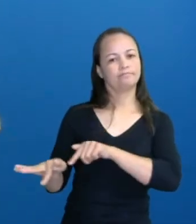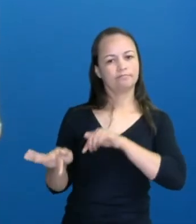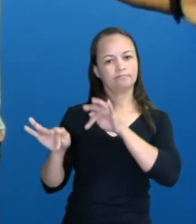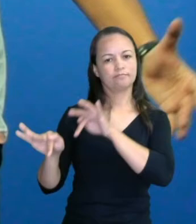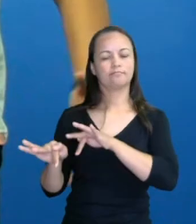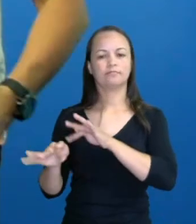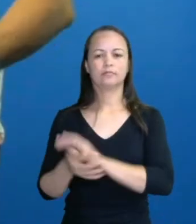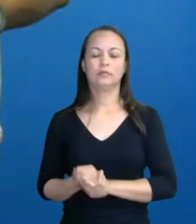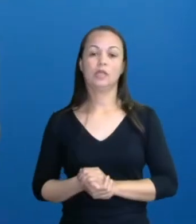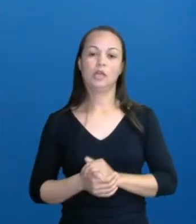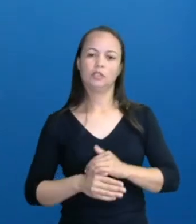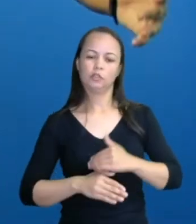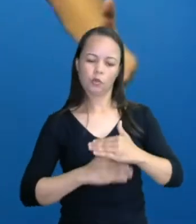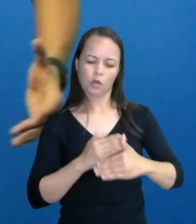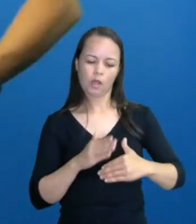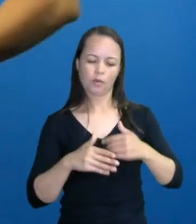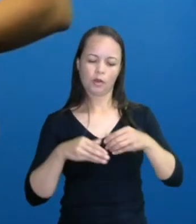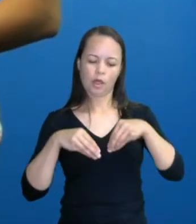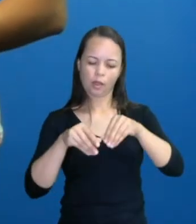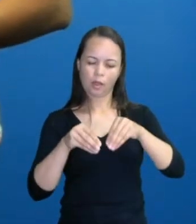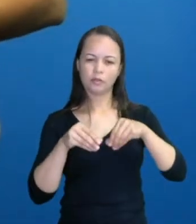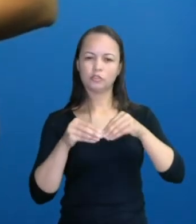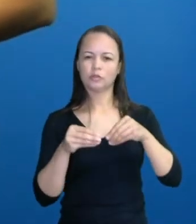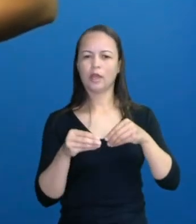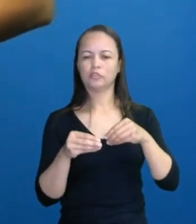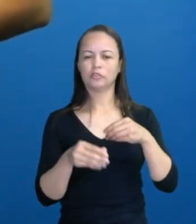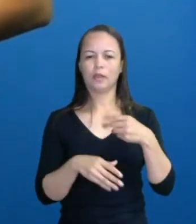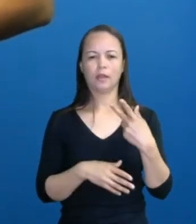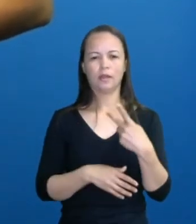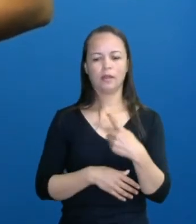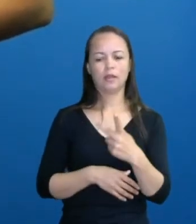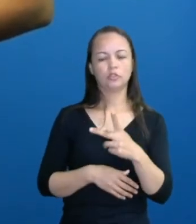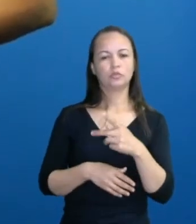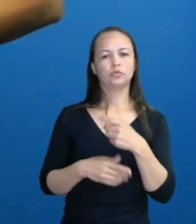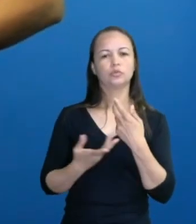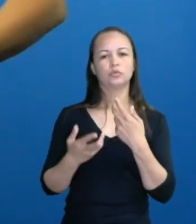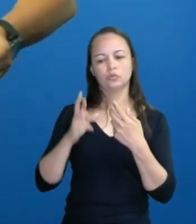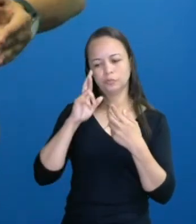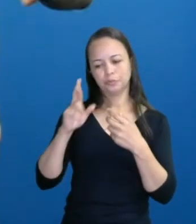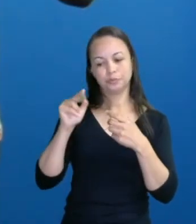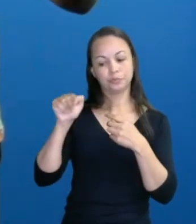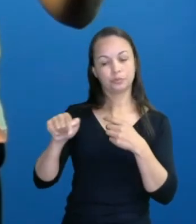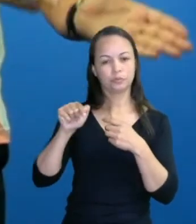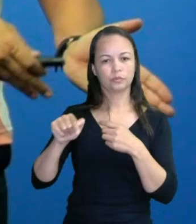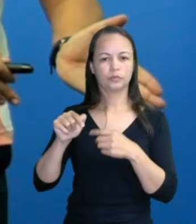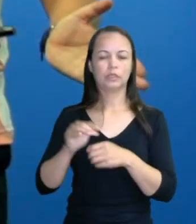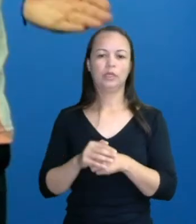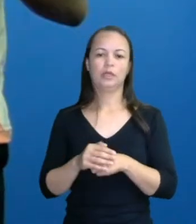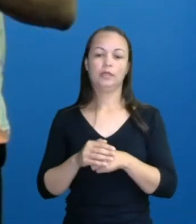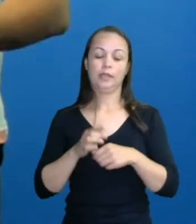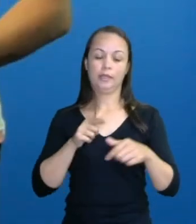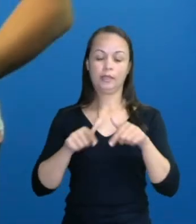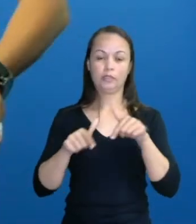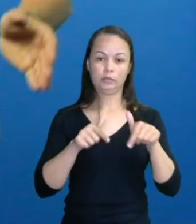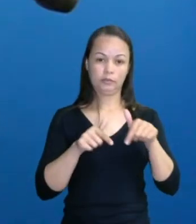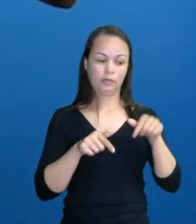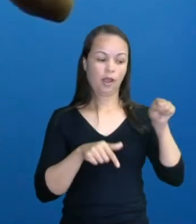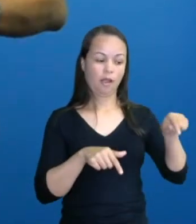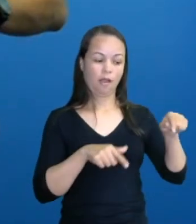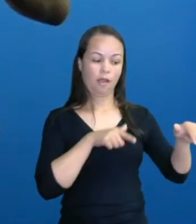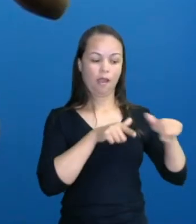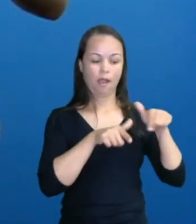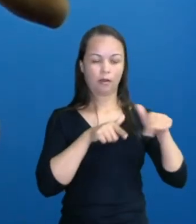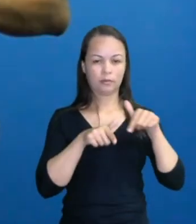a produção, todas as terras do senhor, quem trabalhavam eram os servos.